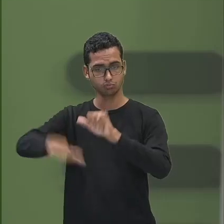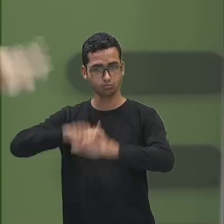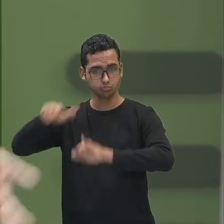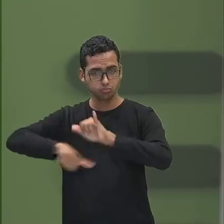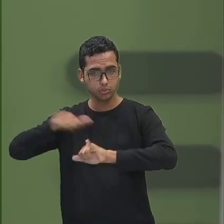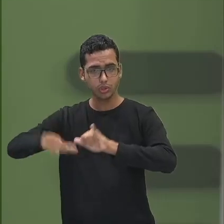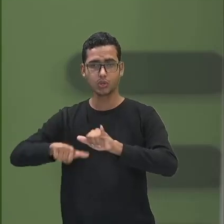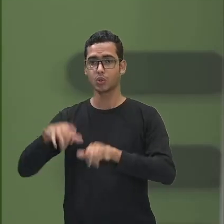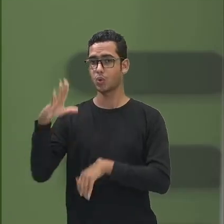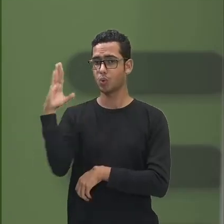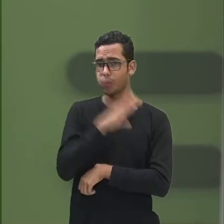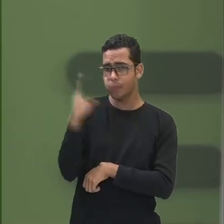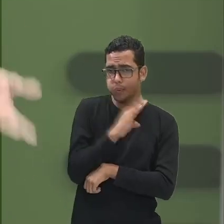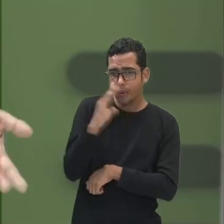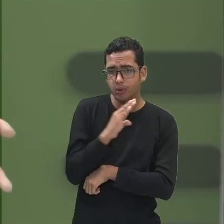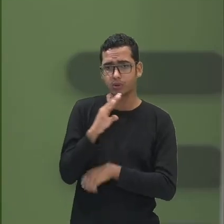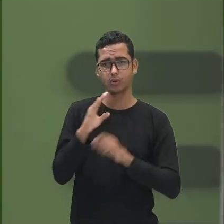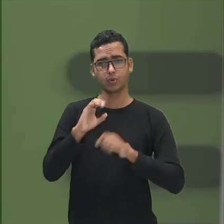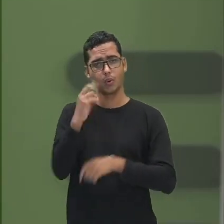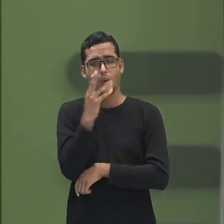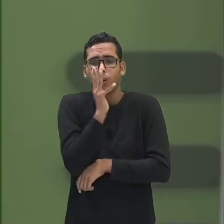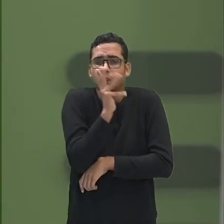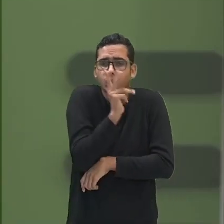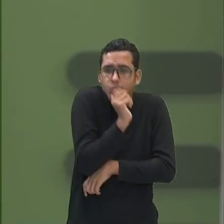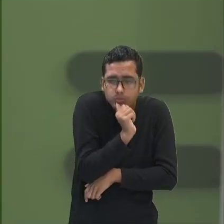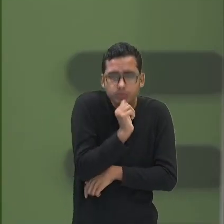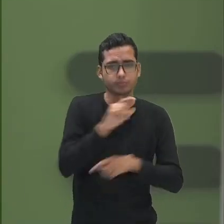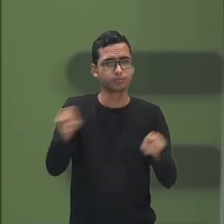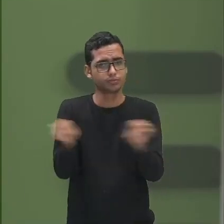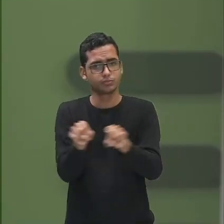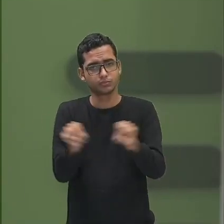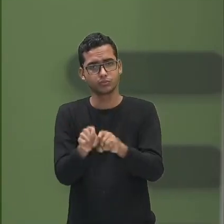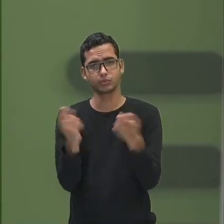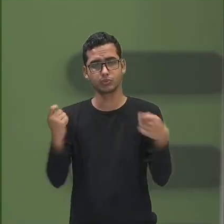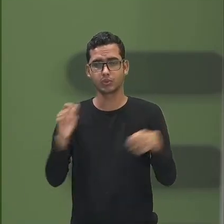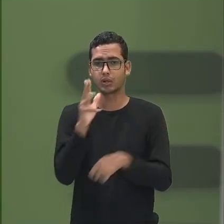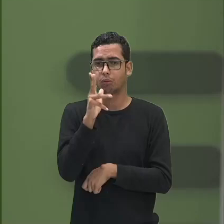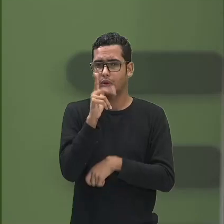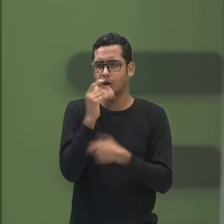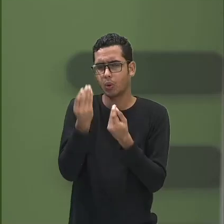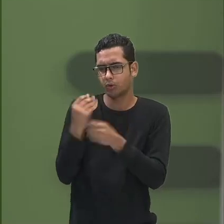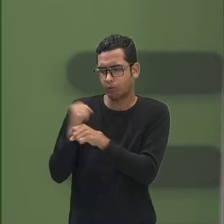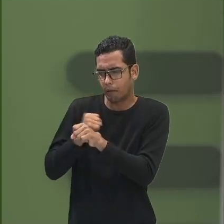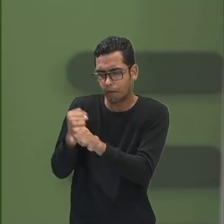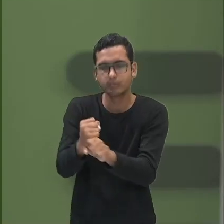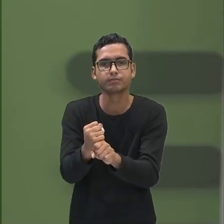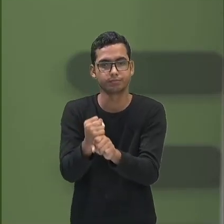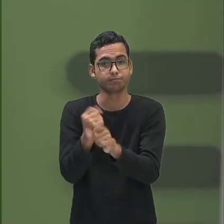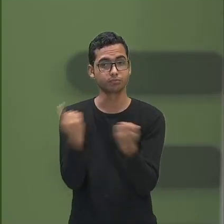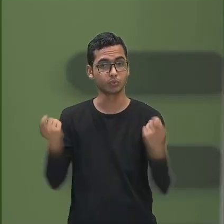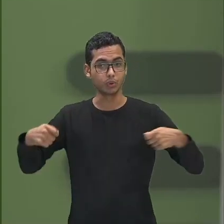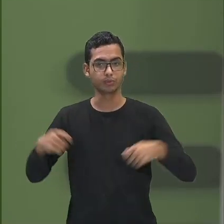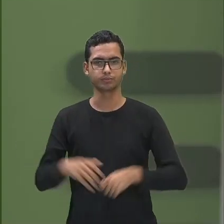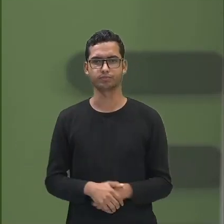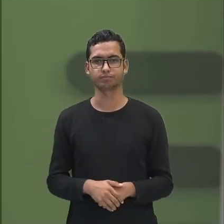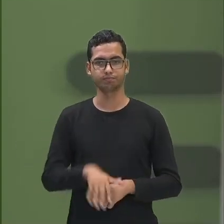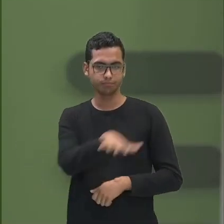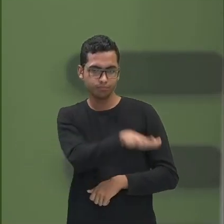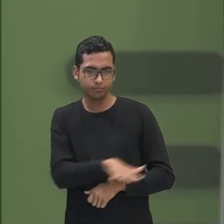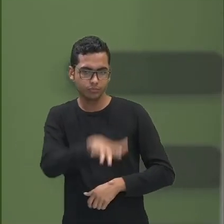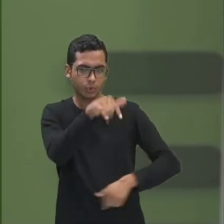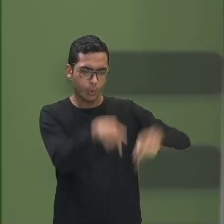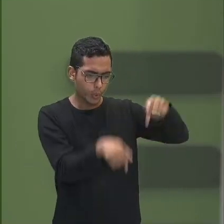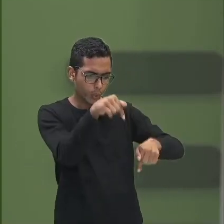são rápidos, eles são lentos ou eles podem durar até anos. E na química, né,